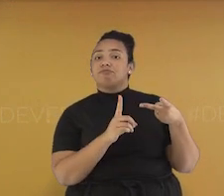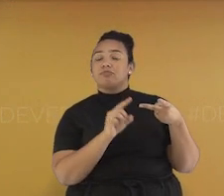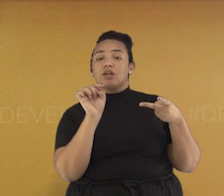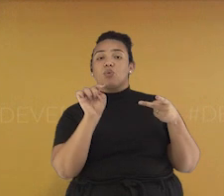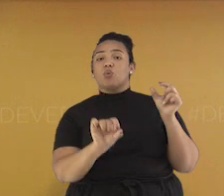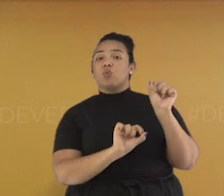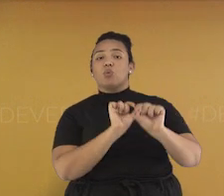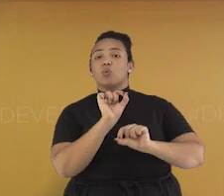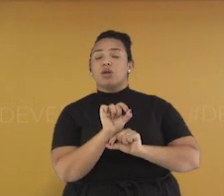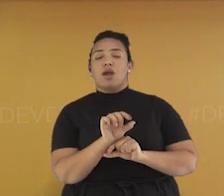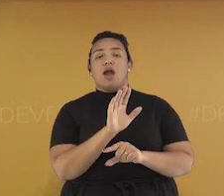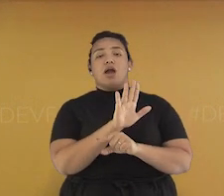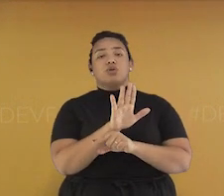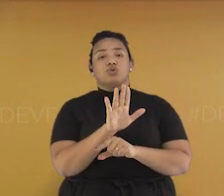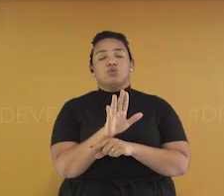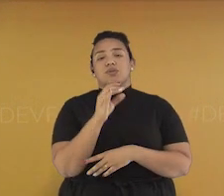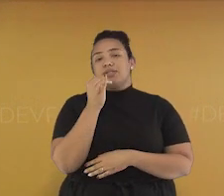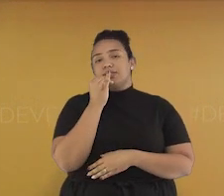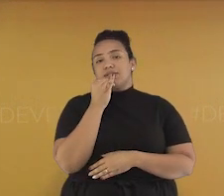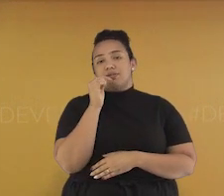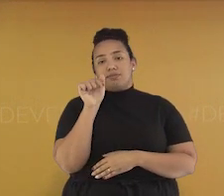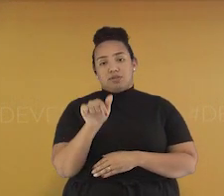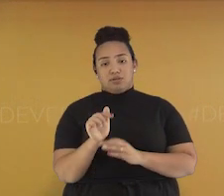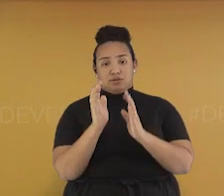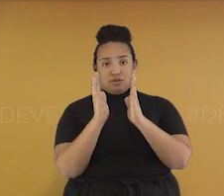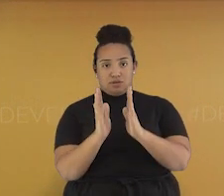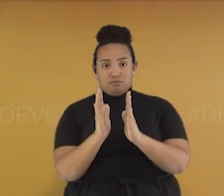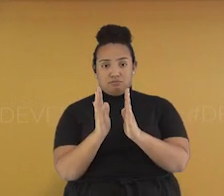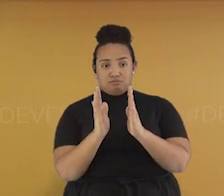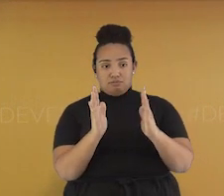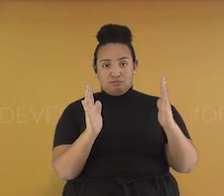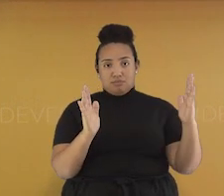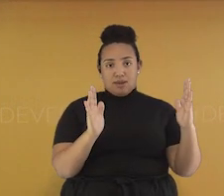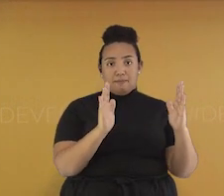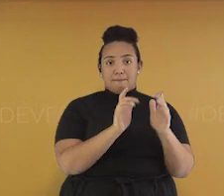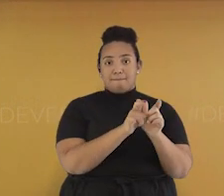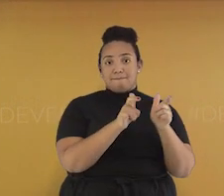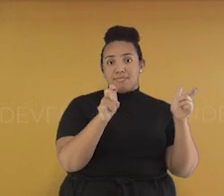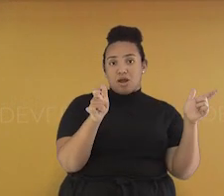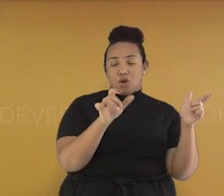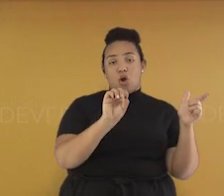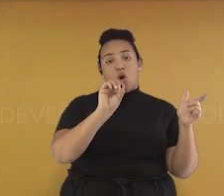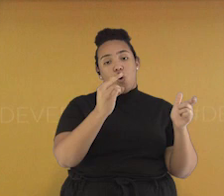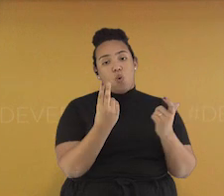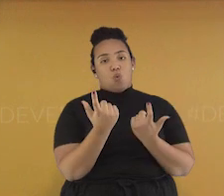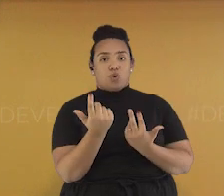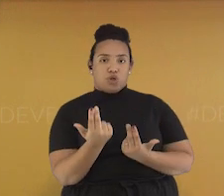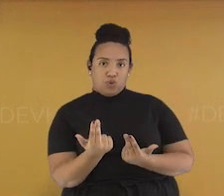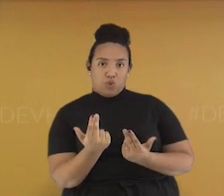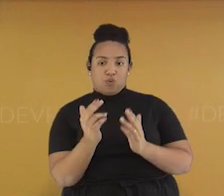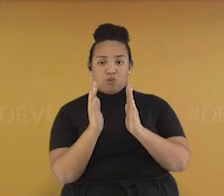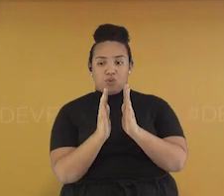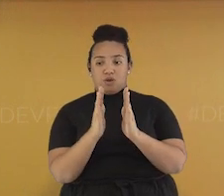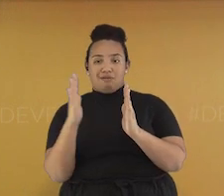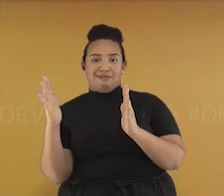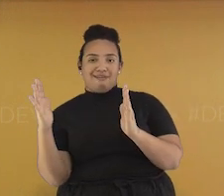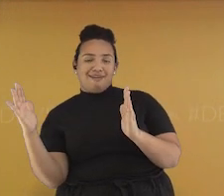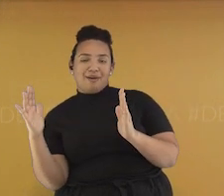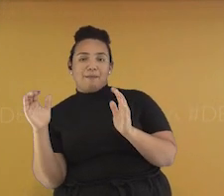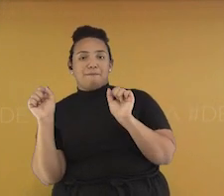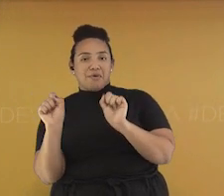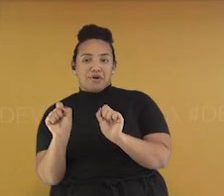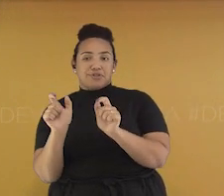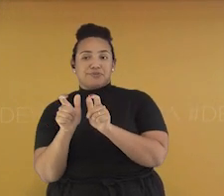serve para nos informar que metade da sequência é maior ou igual àquele valor e a outra metade